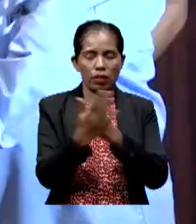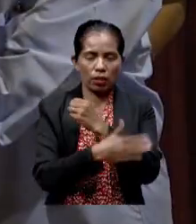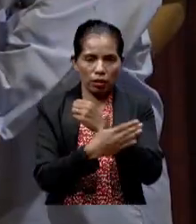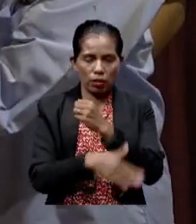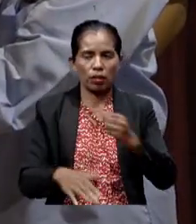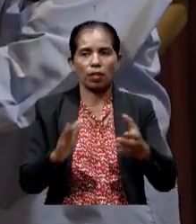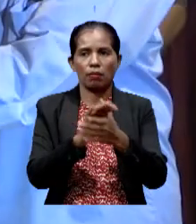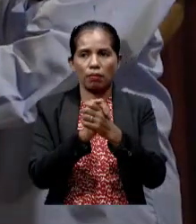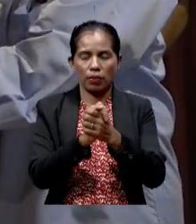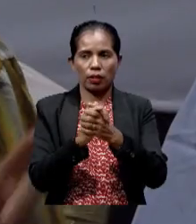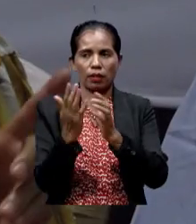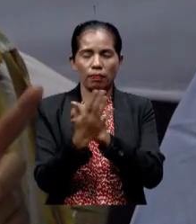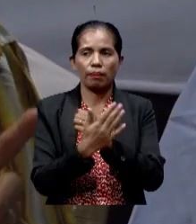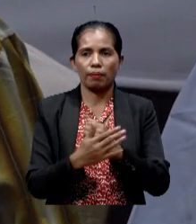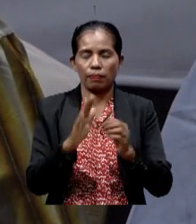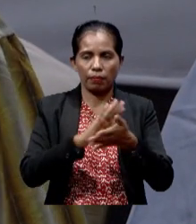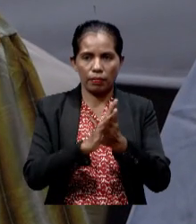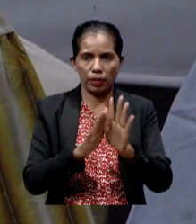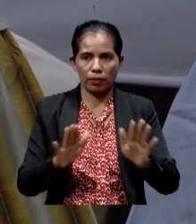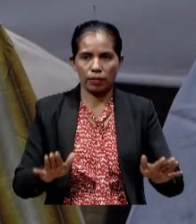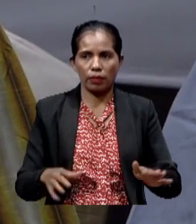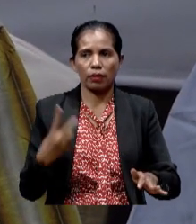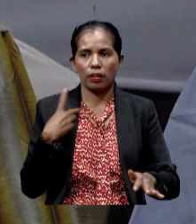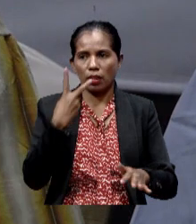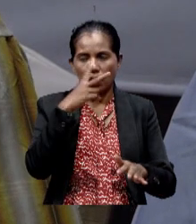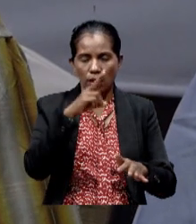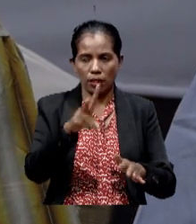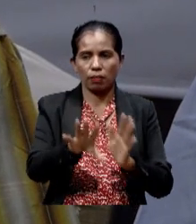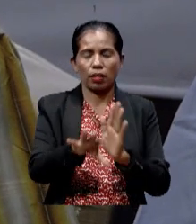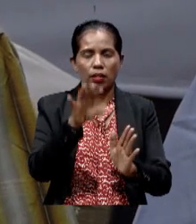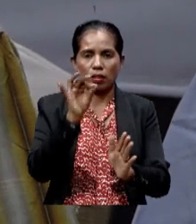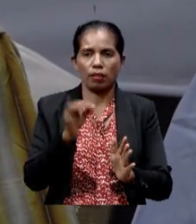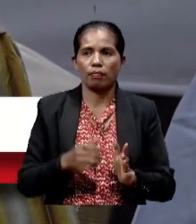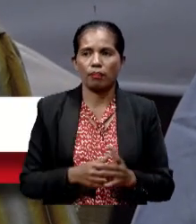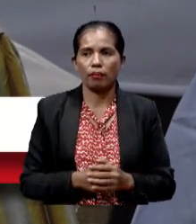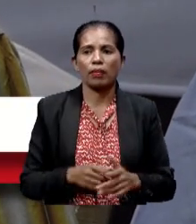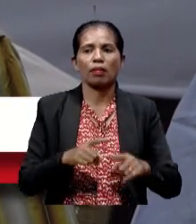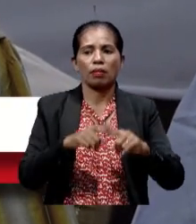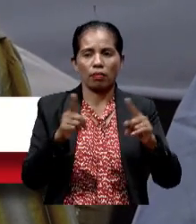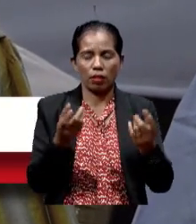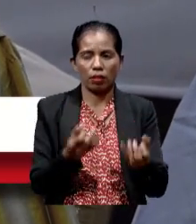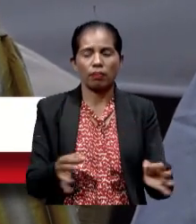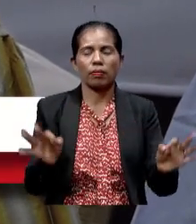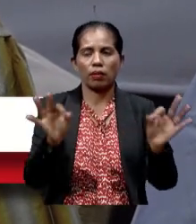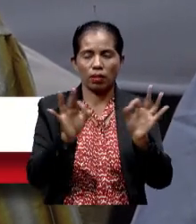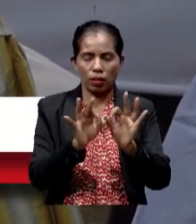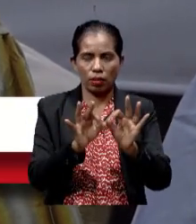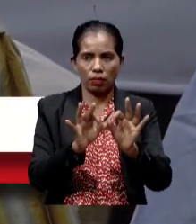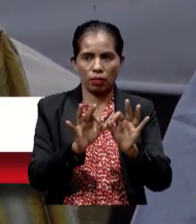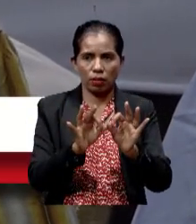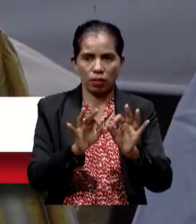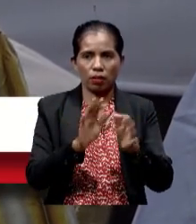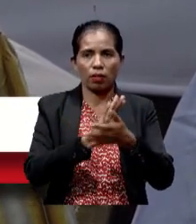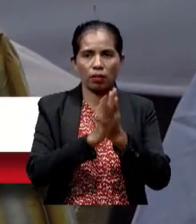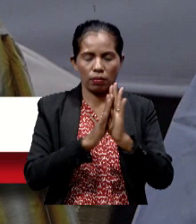Paz. Italau Zare, ba buat nebe maka itatu para reta, né, muito importante maka unidade,